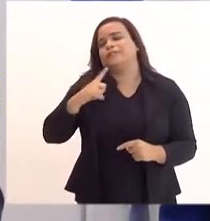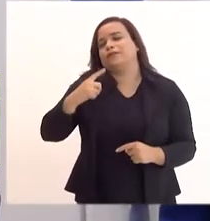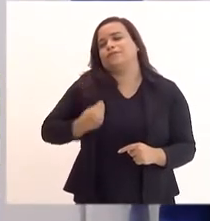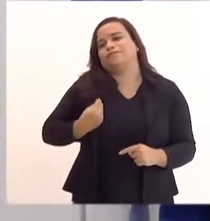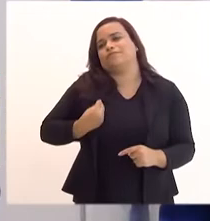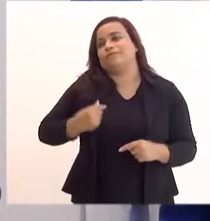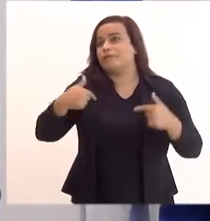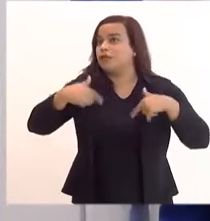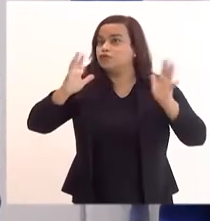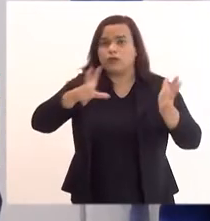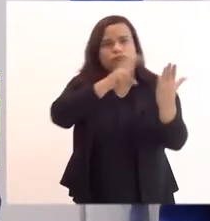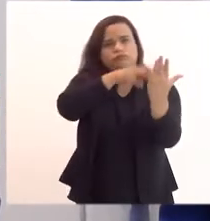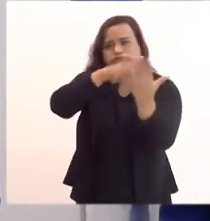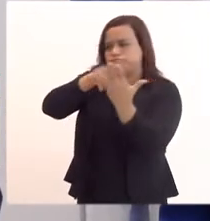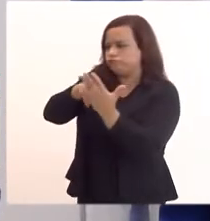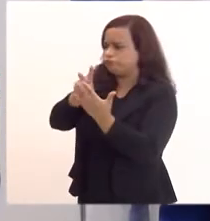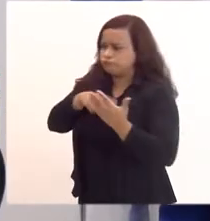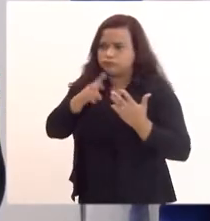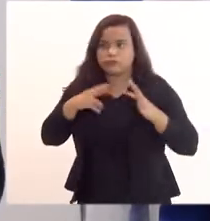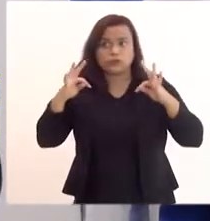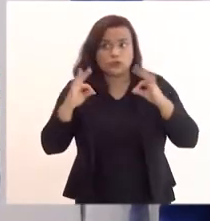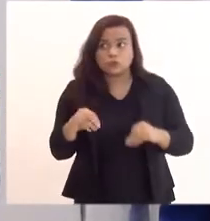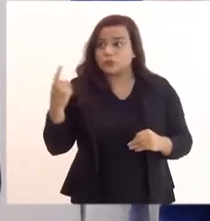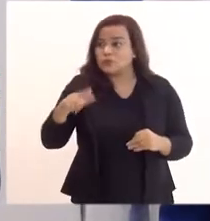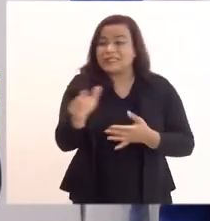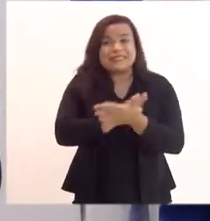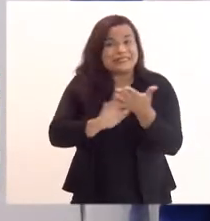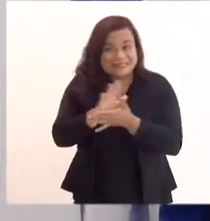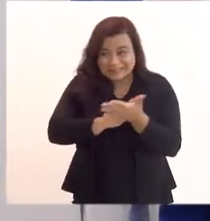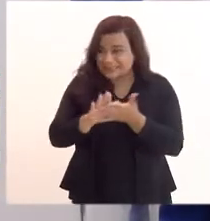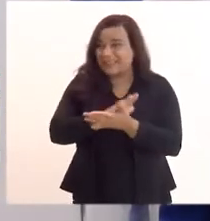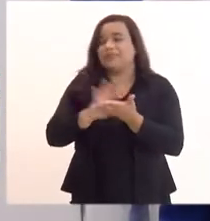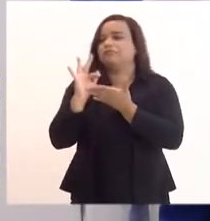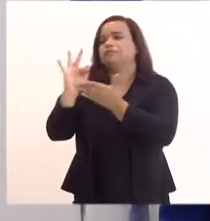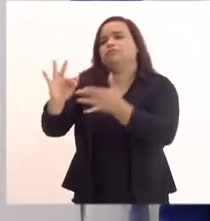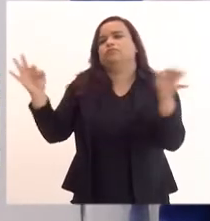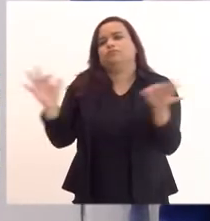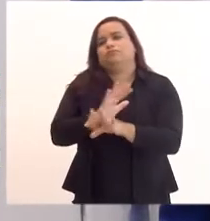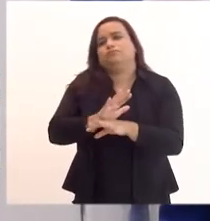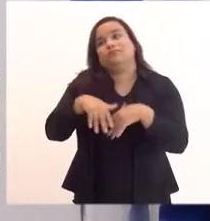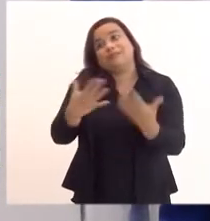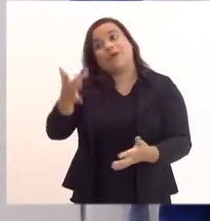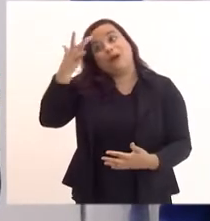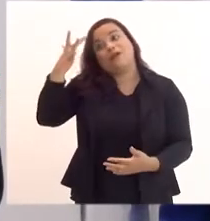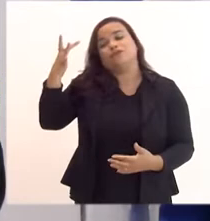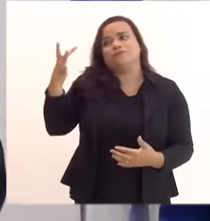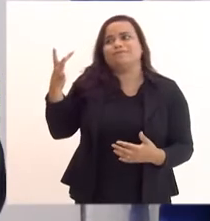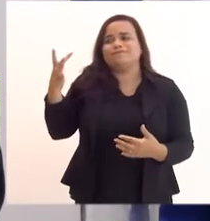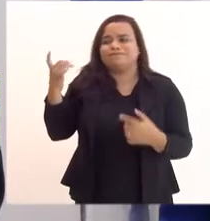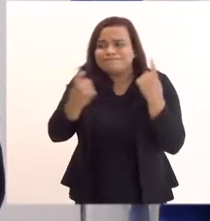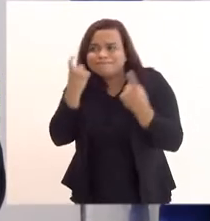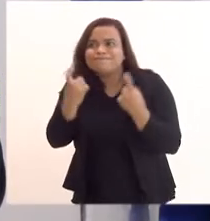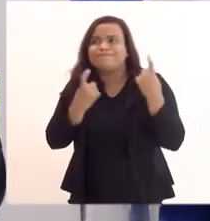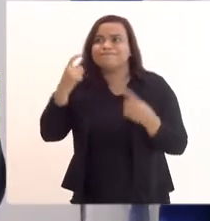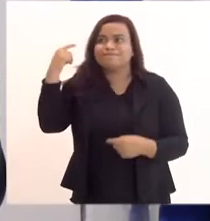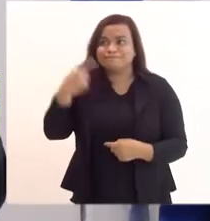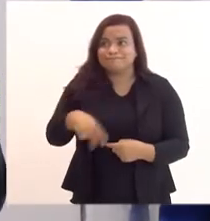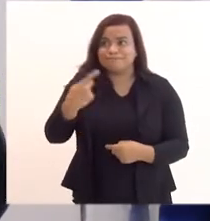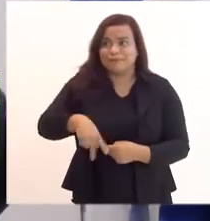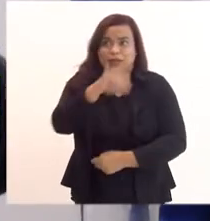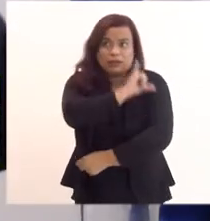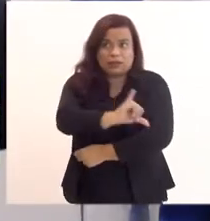já li tudo, não há nenhum. Então, eu acho ainda temeroso que o Rio de Janeiro